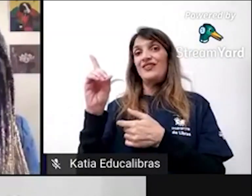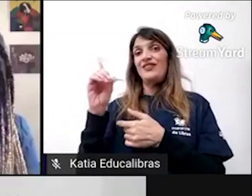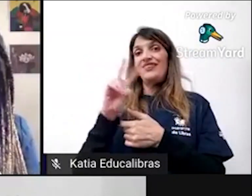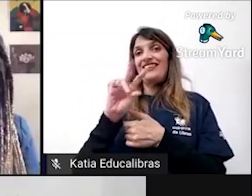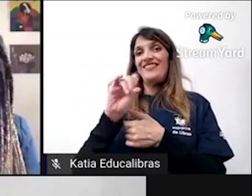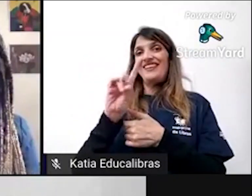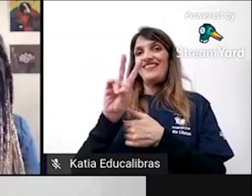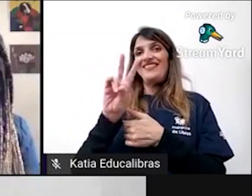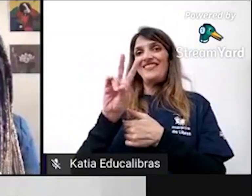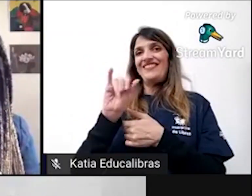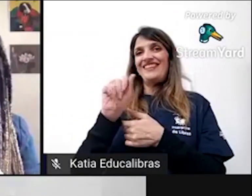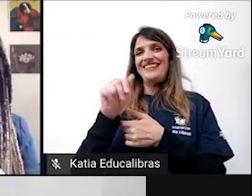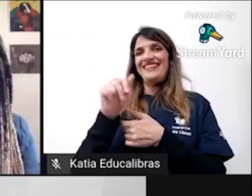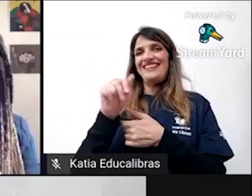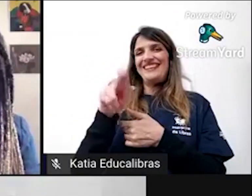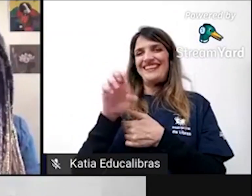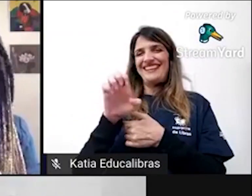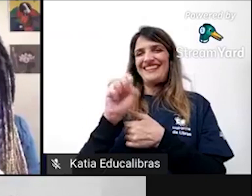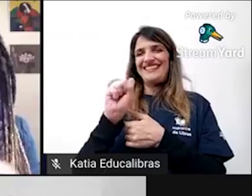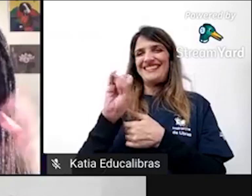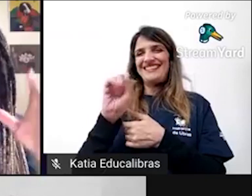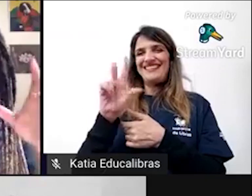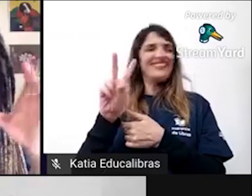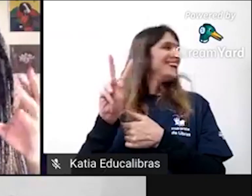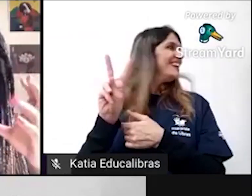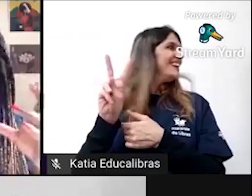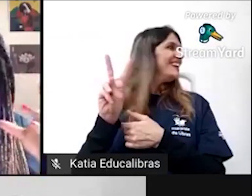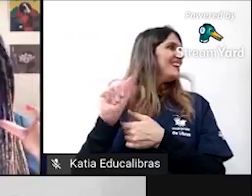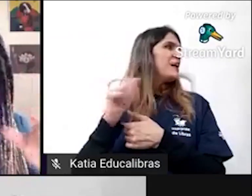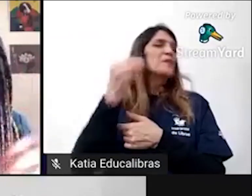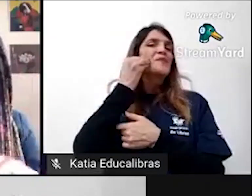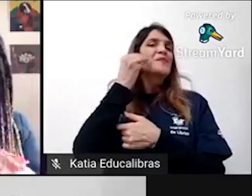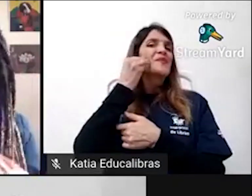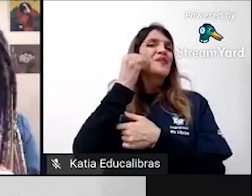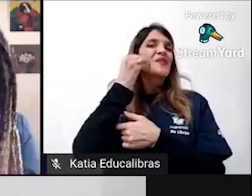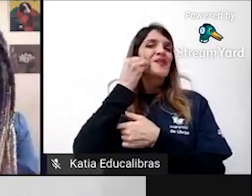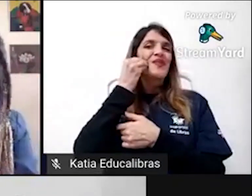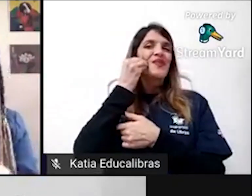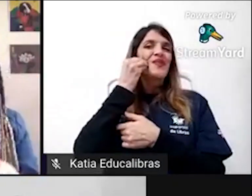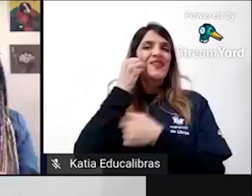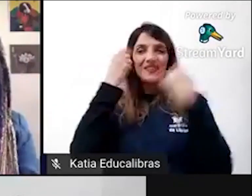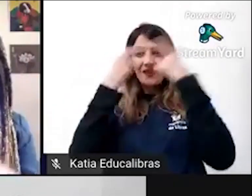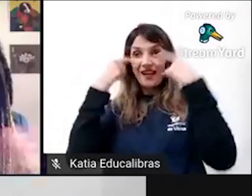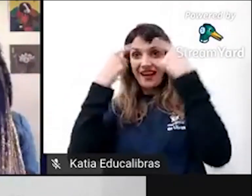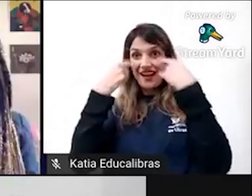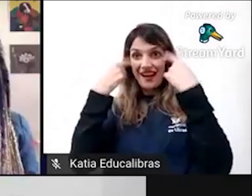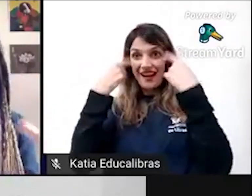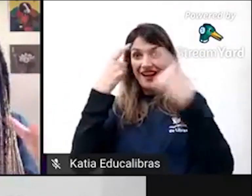nome dela, se ela estiver nos assistindo, um grande beijo, que tinha um par de olhos azuis, me pegou pelo braço e falou: a gente